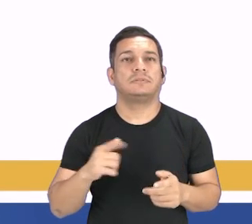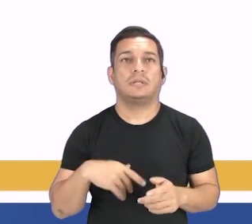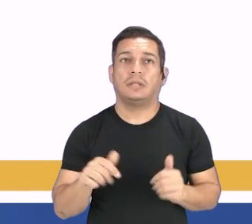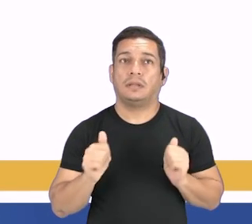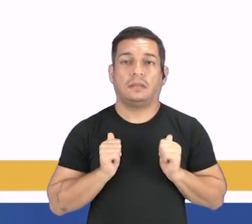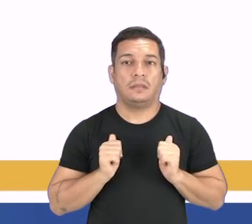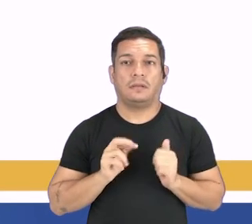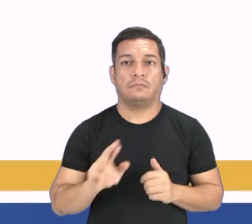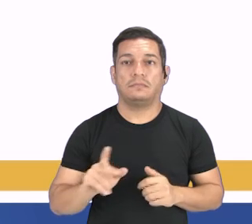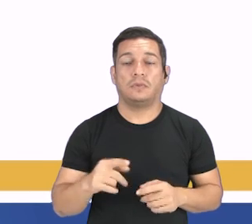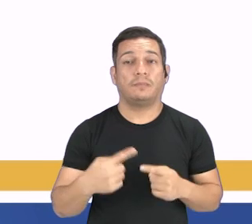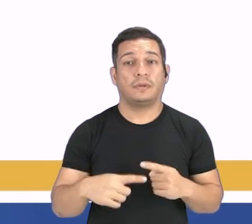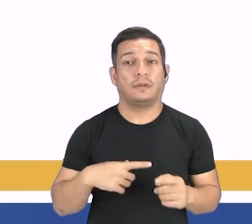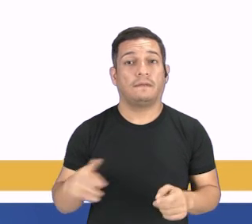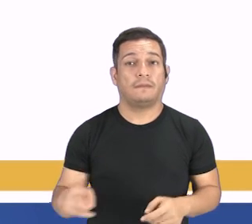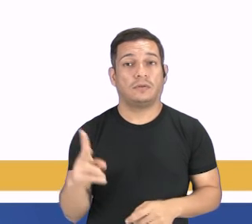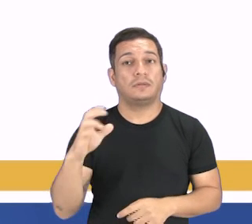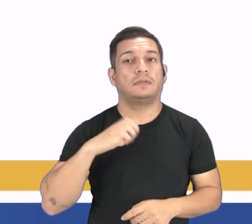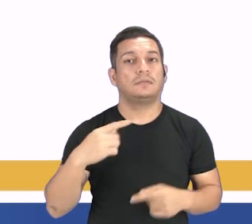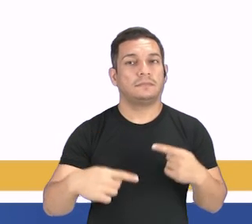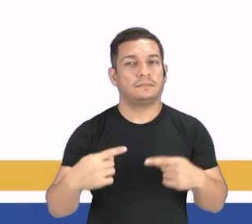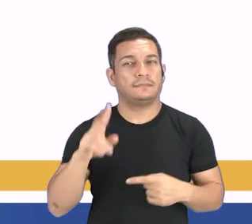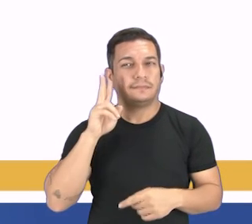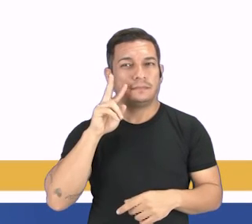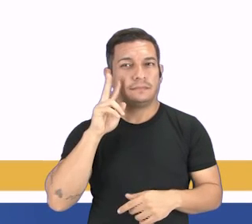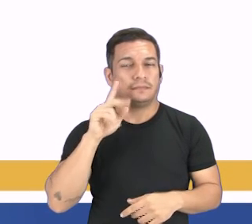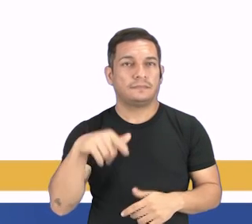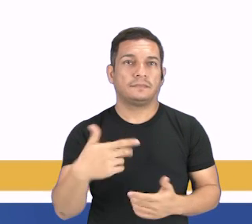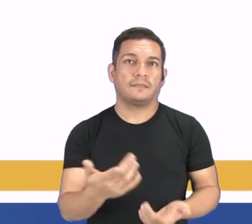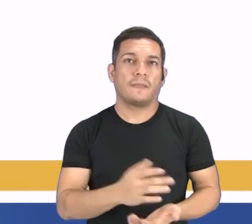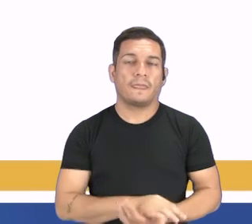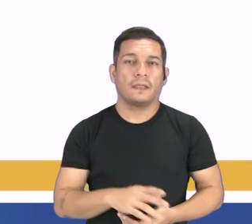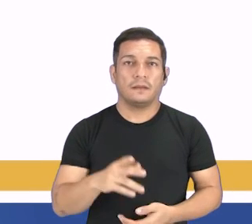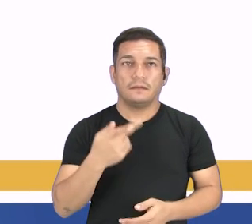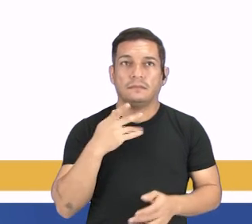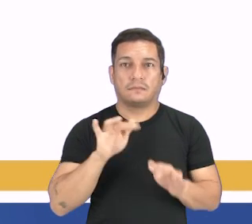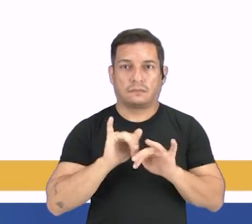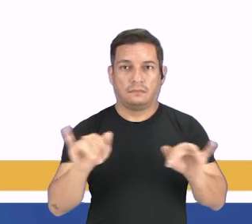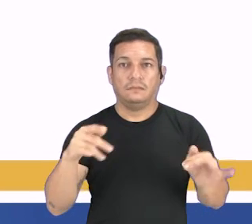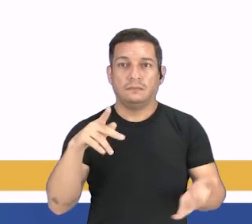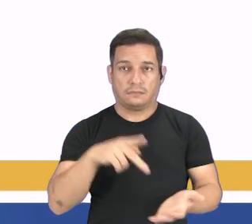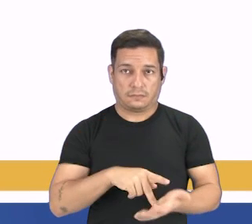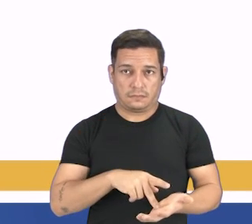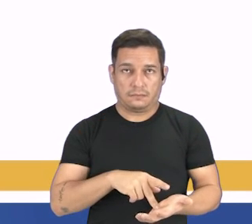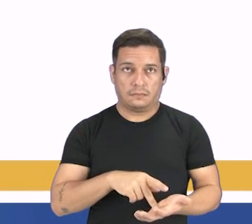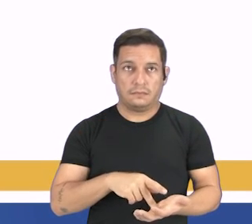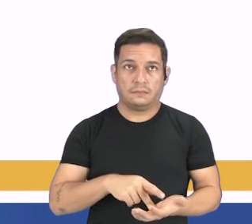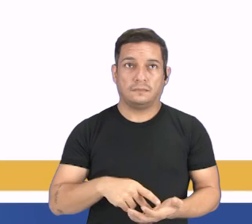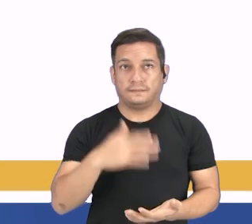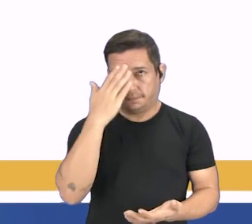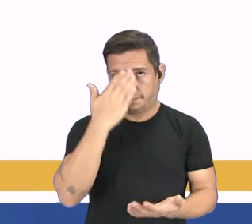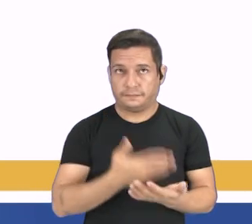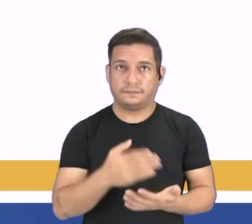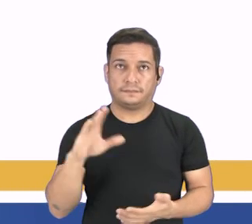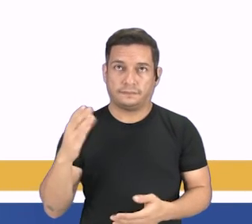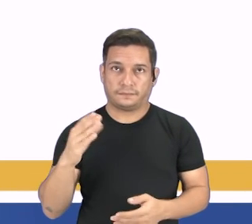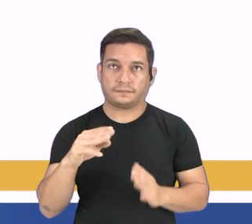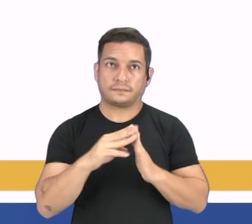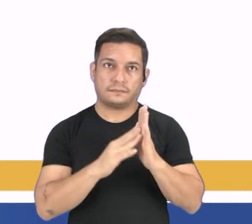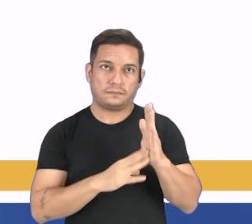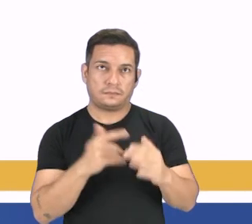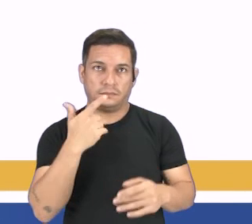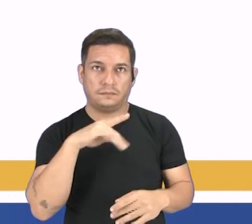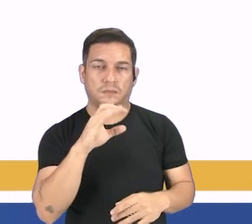neutra, porque existem valores éticos e políticos, lembram? Então, nesse caso, a afirmação é verdadeira. A credibilidade da ciência